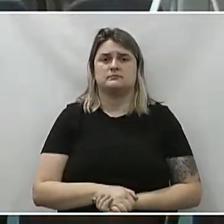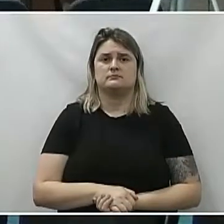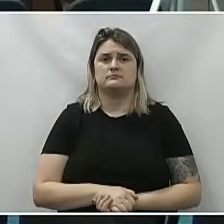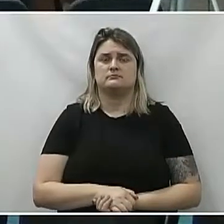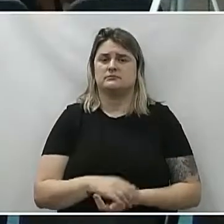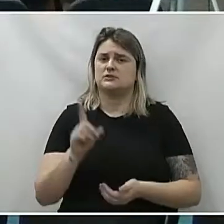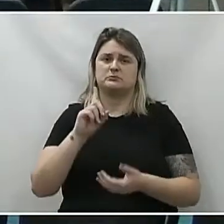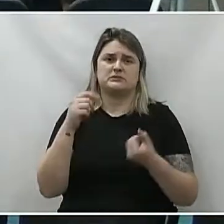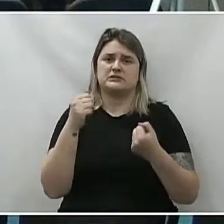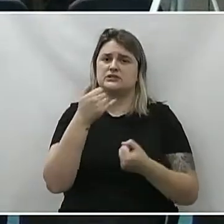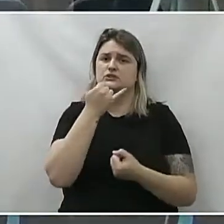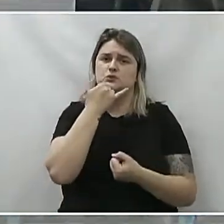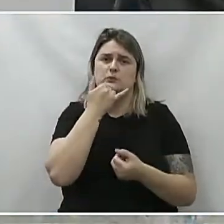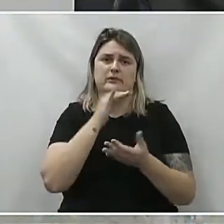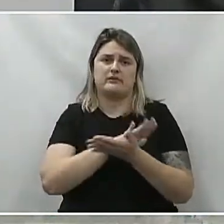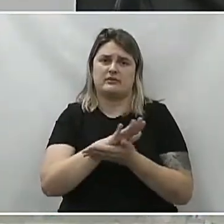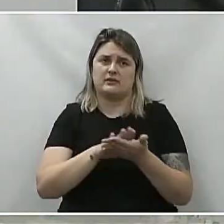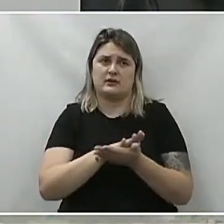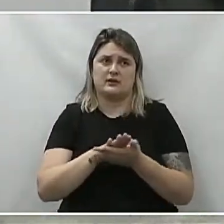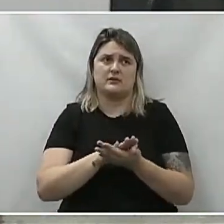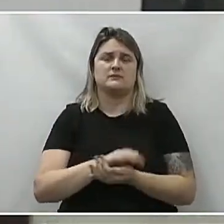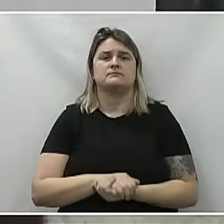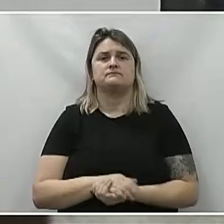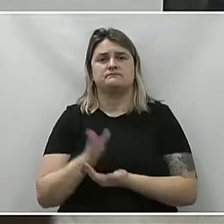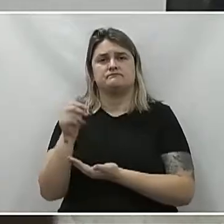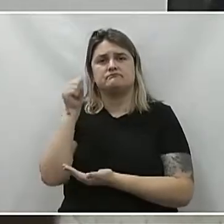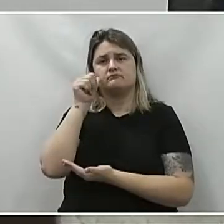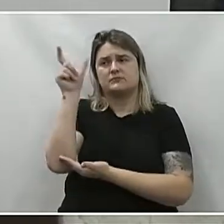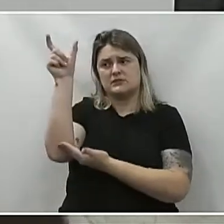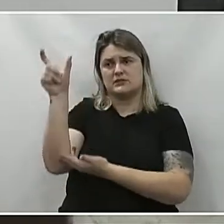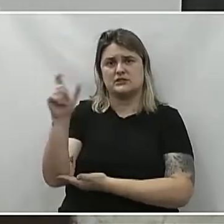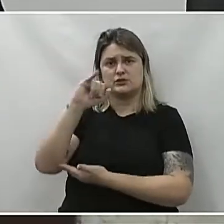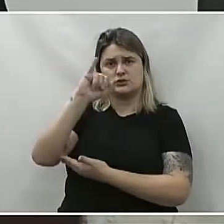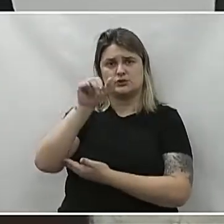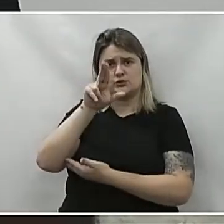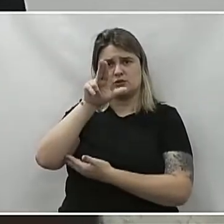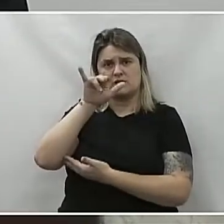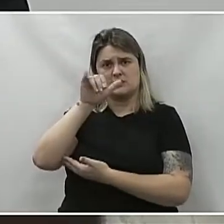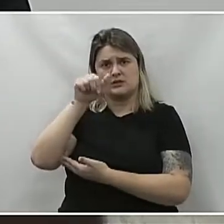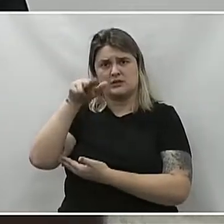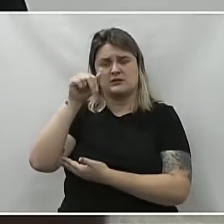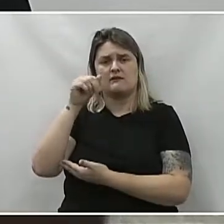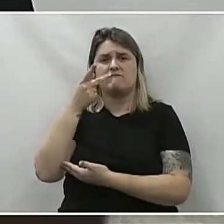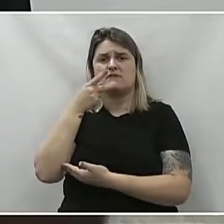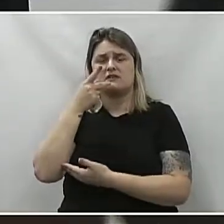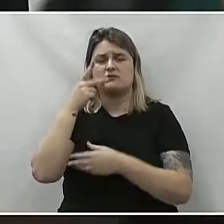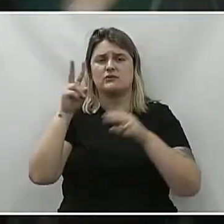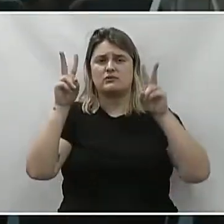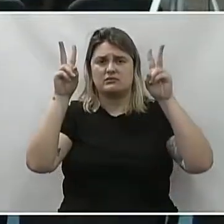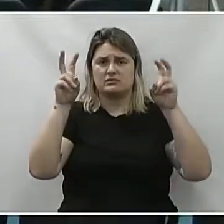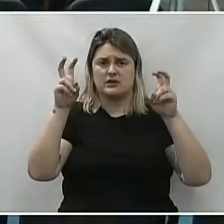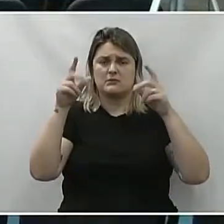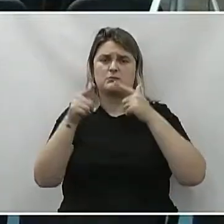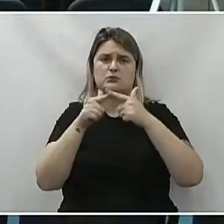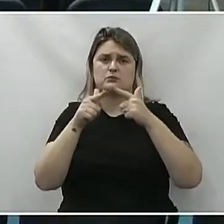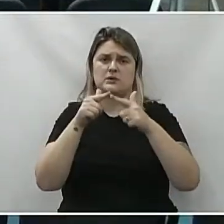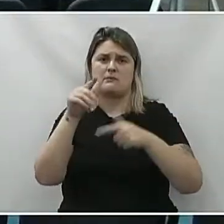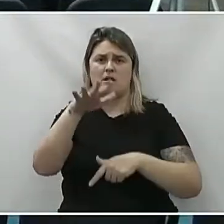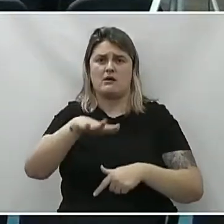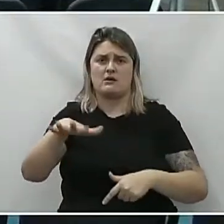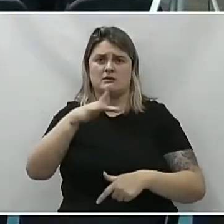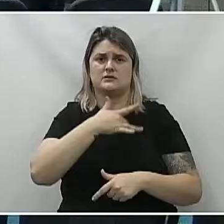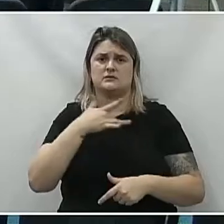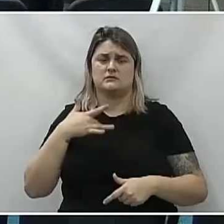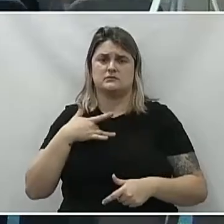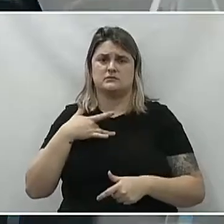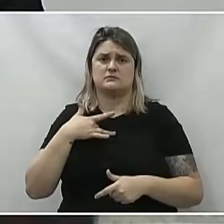Não tem que se desculpar de nada. Essa foi a senhora Juliana Carine Mendes, falando a respeito da situação da